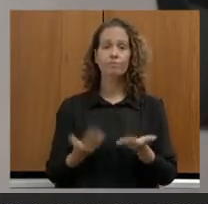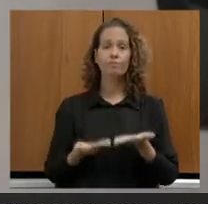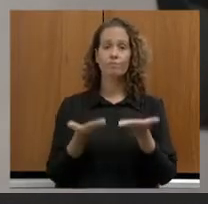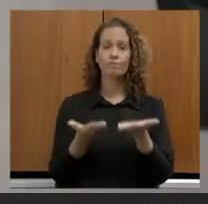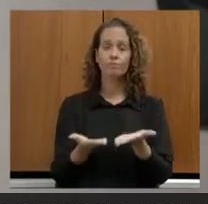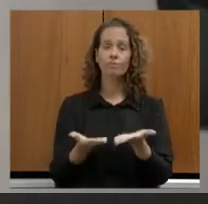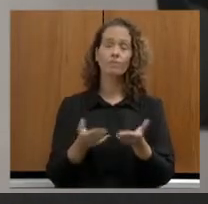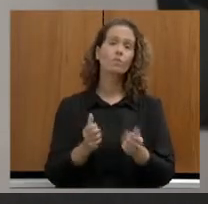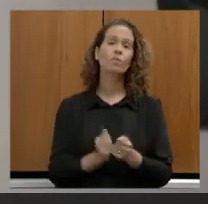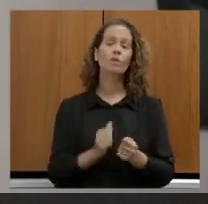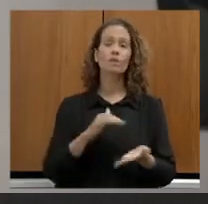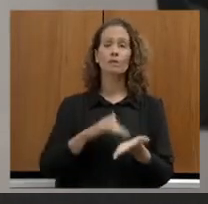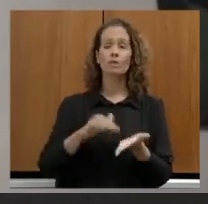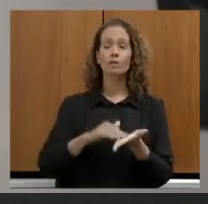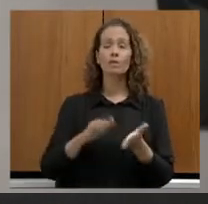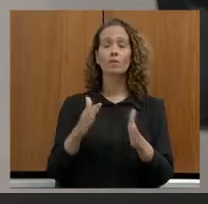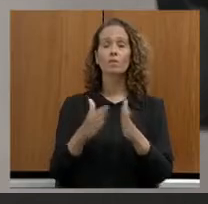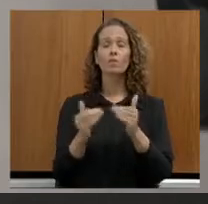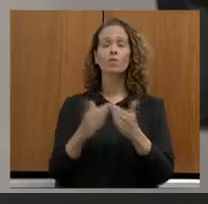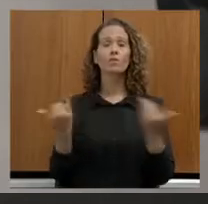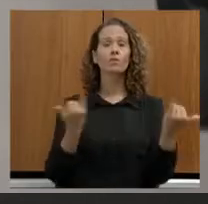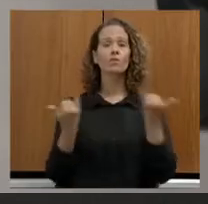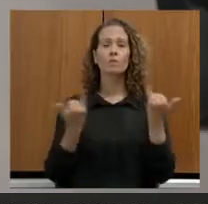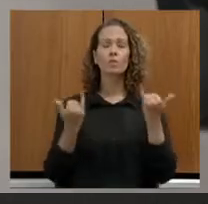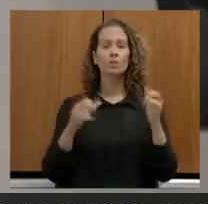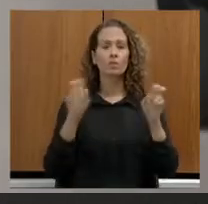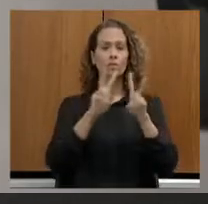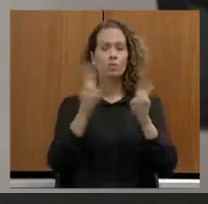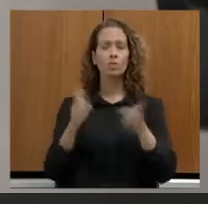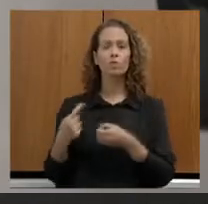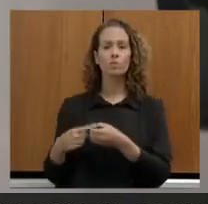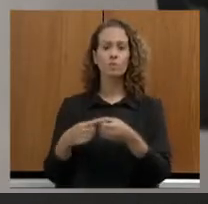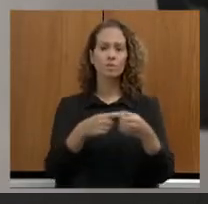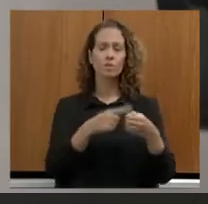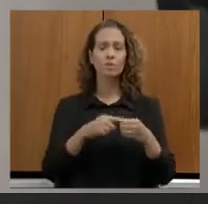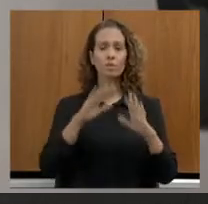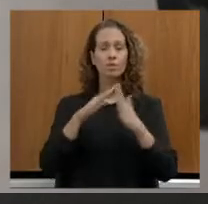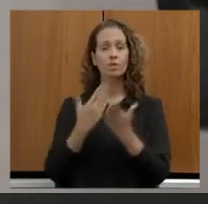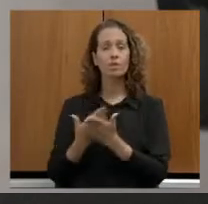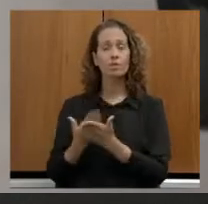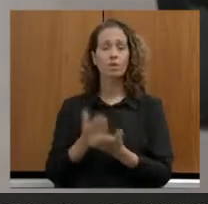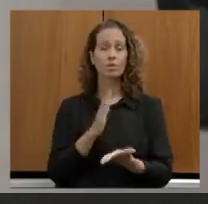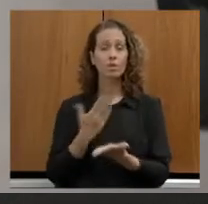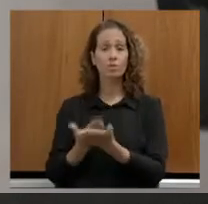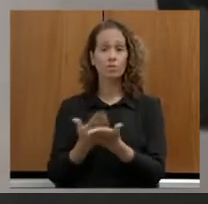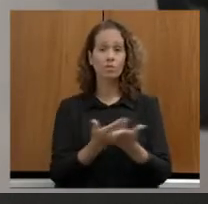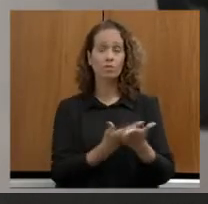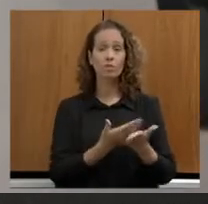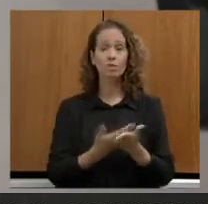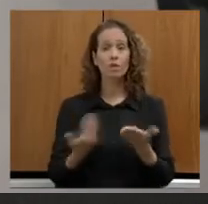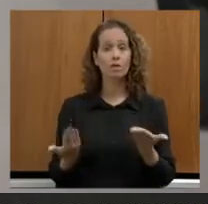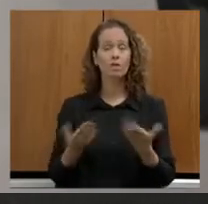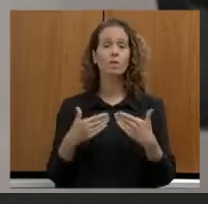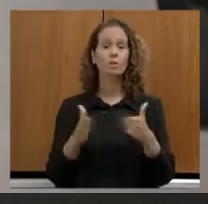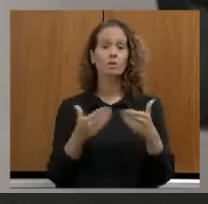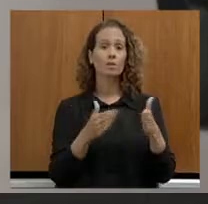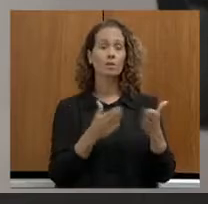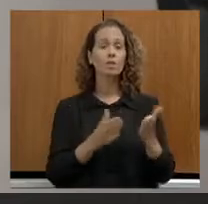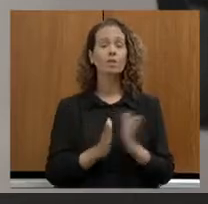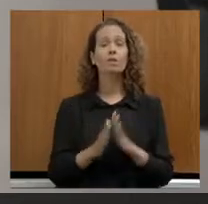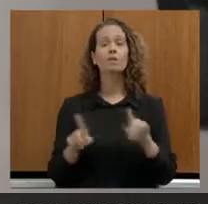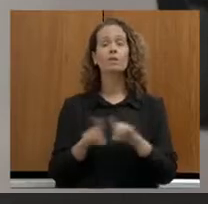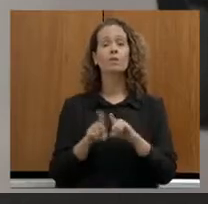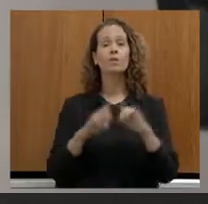secretaria estado educação pedido de informações a respeito dos Municípios e escolas que já foram estudadas estariam aptas a receber o Colégio